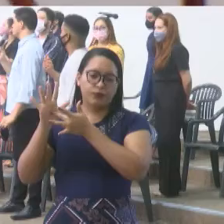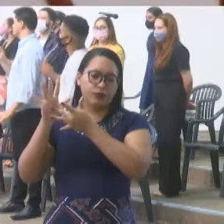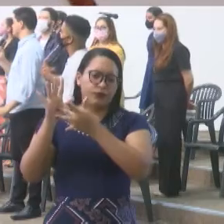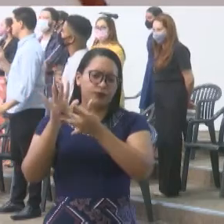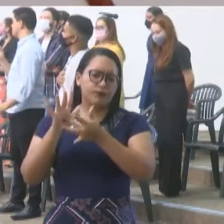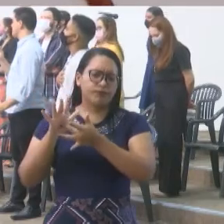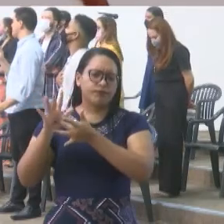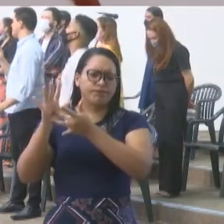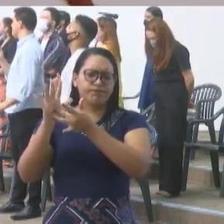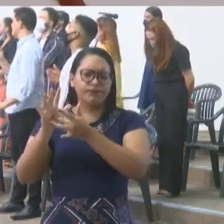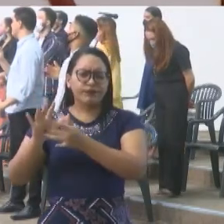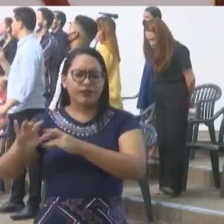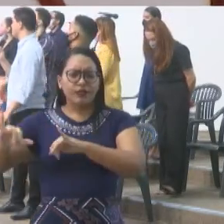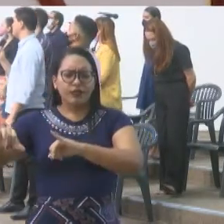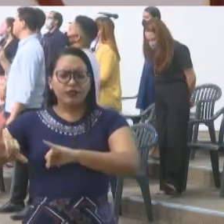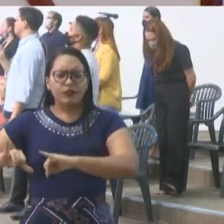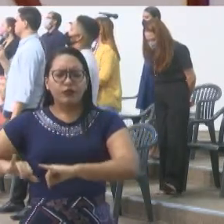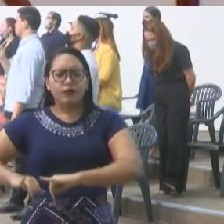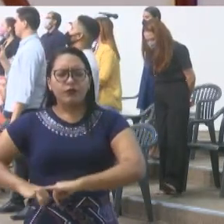Jesus está